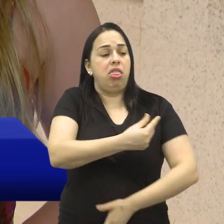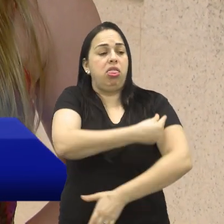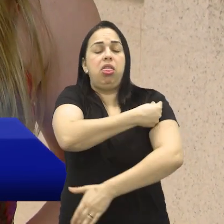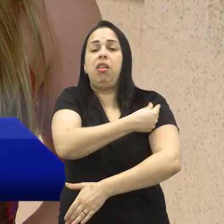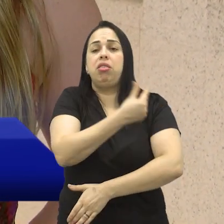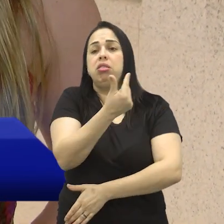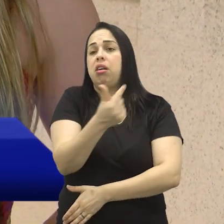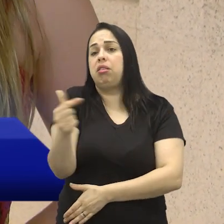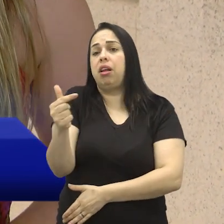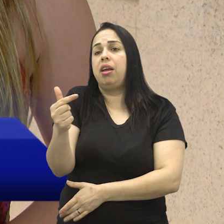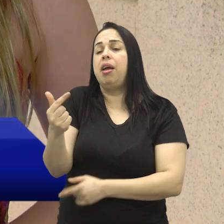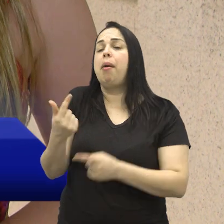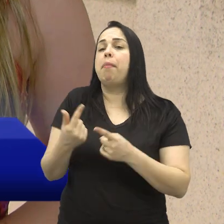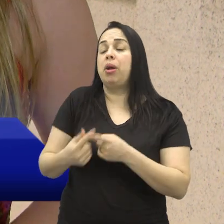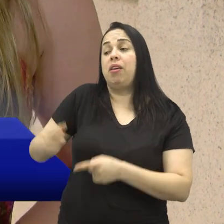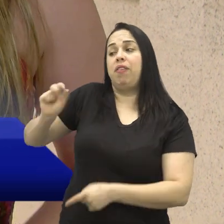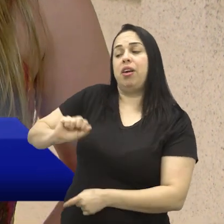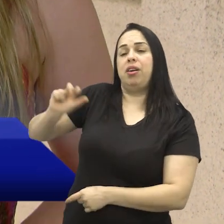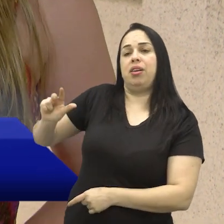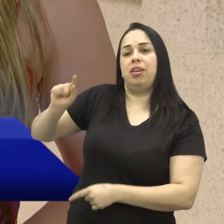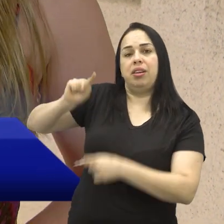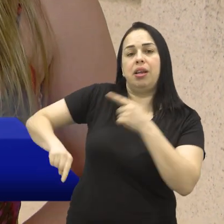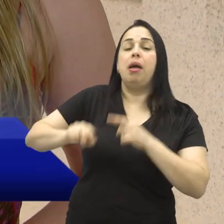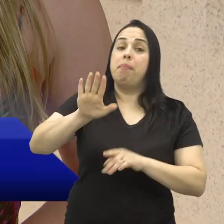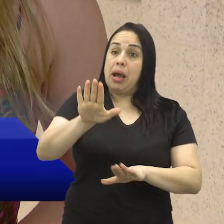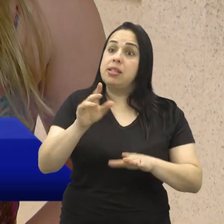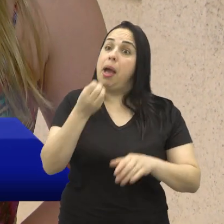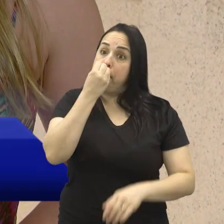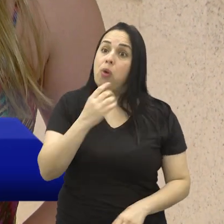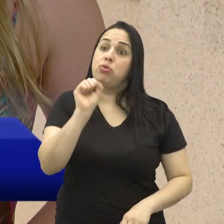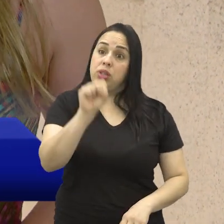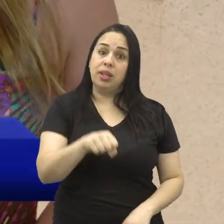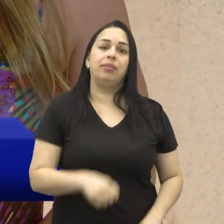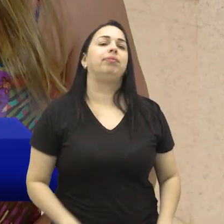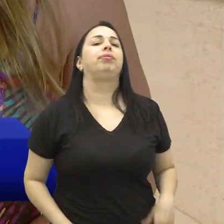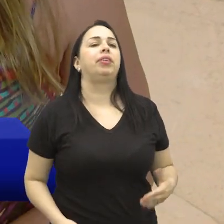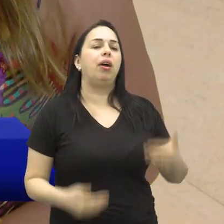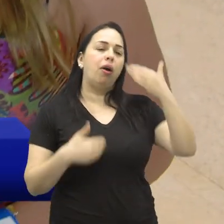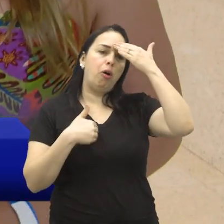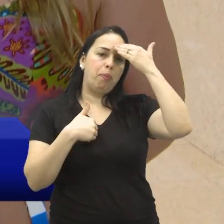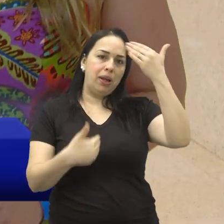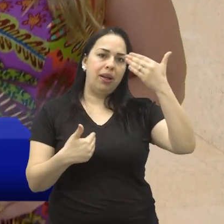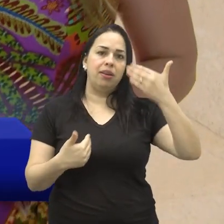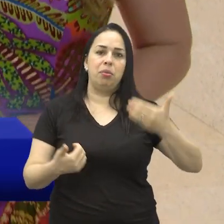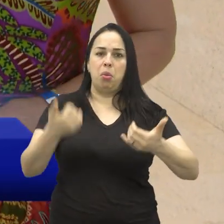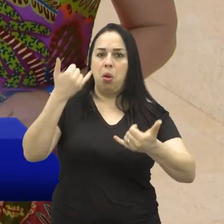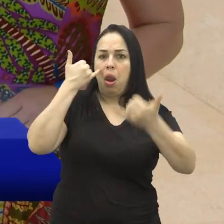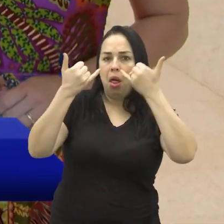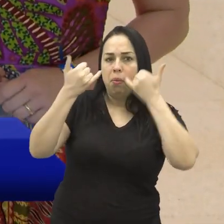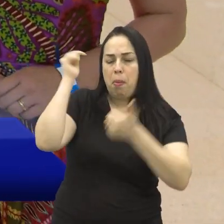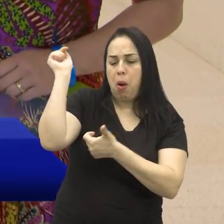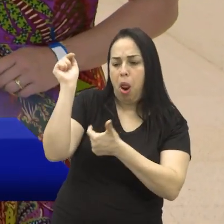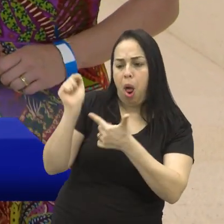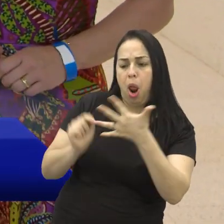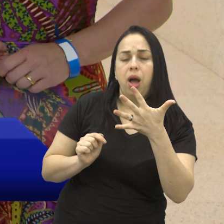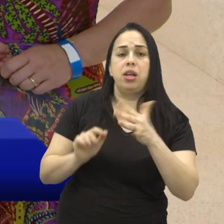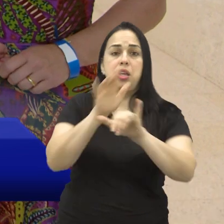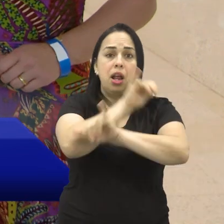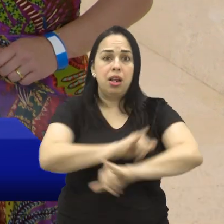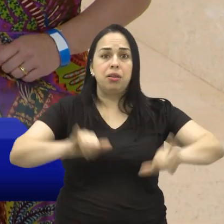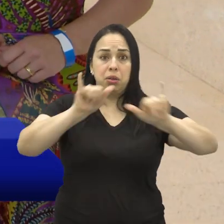vão ficar sem uma medicação que tem, sim, os seus benefícios. É isso, muito obrigada. A gente fica com